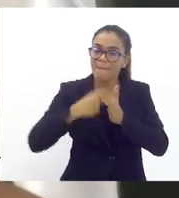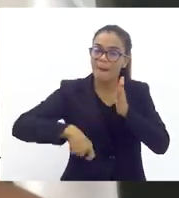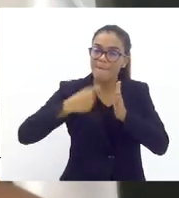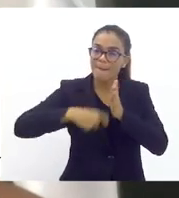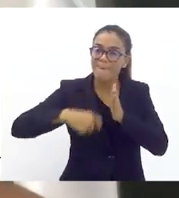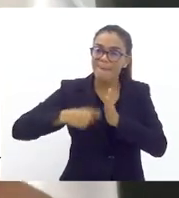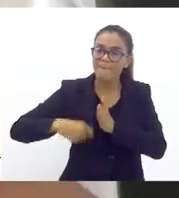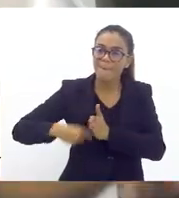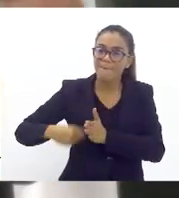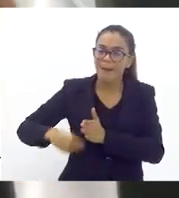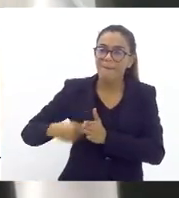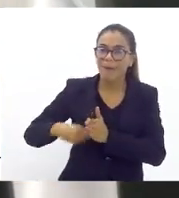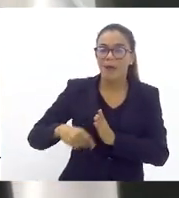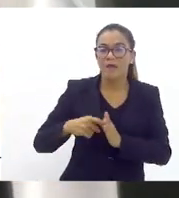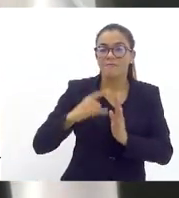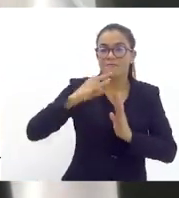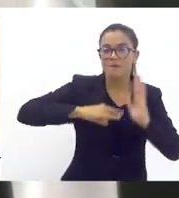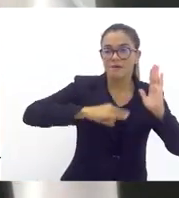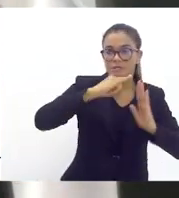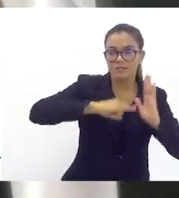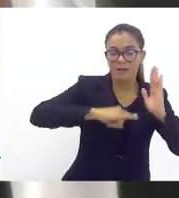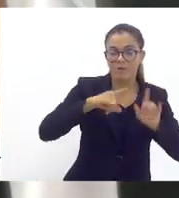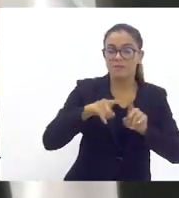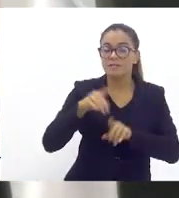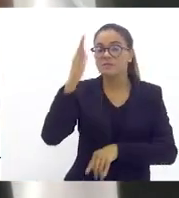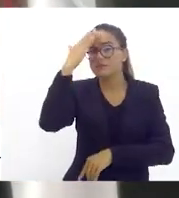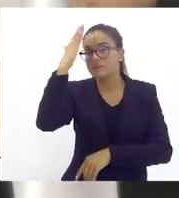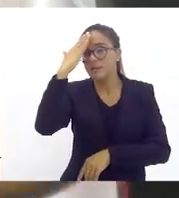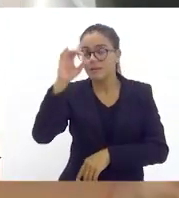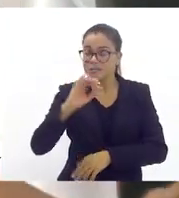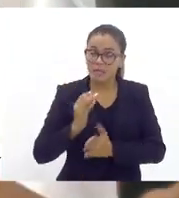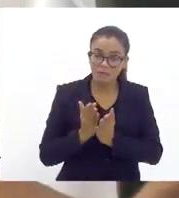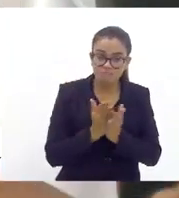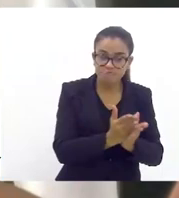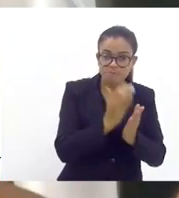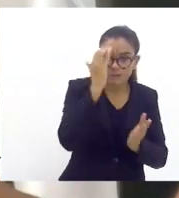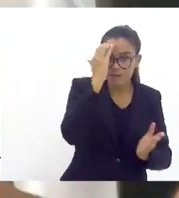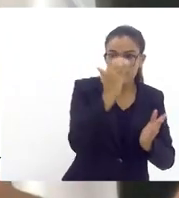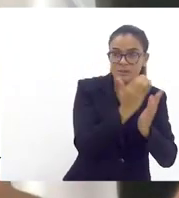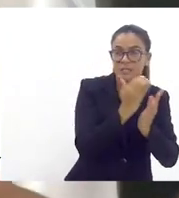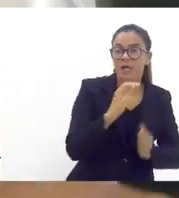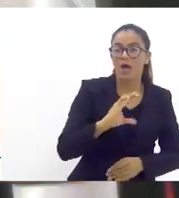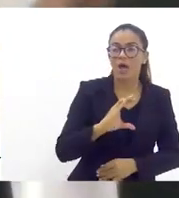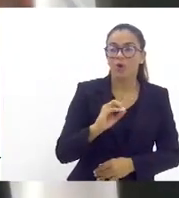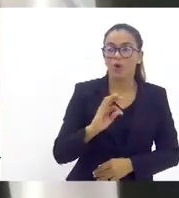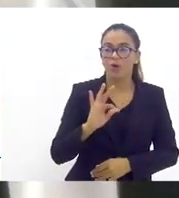empresas recebem para saber se elas cumprem a cota